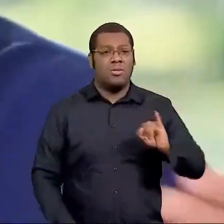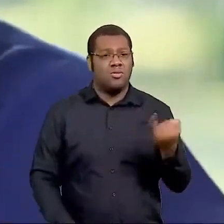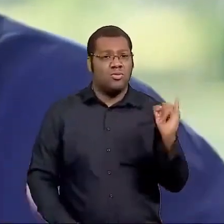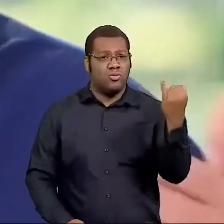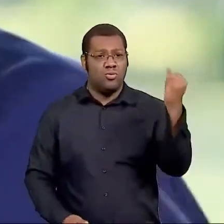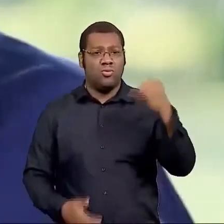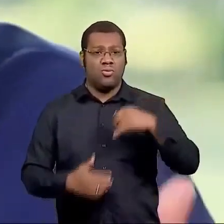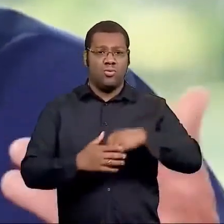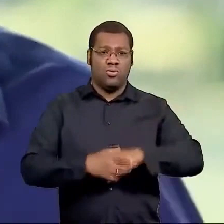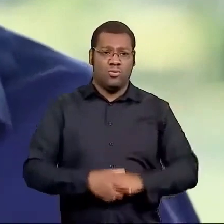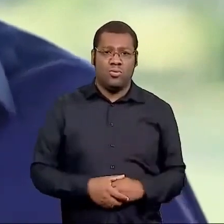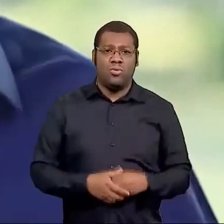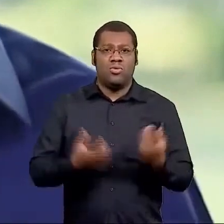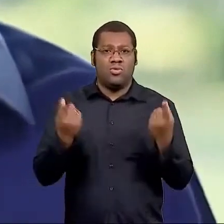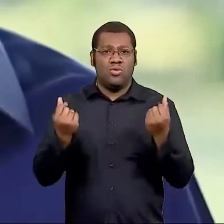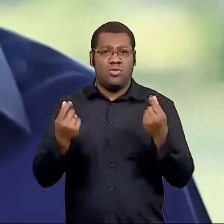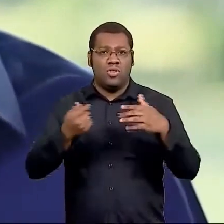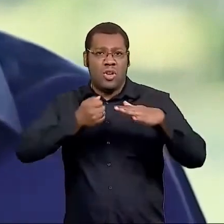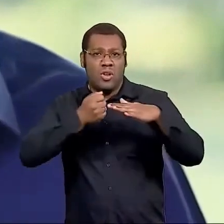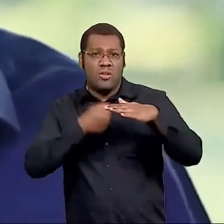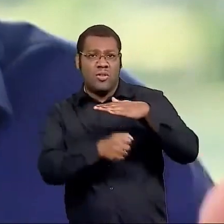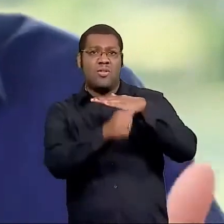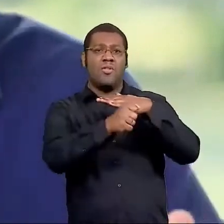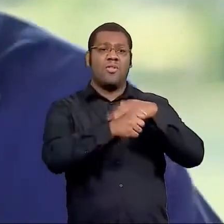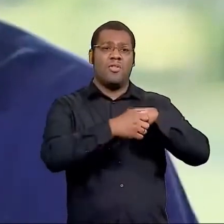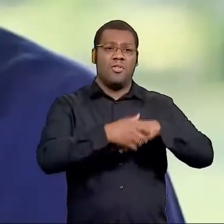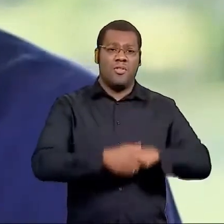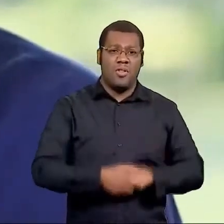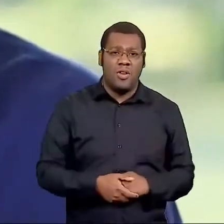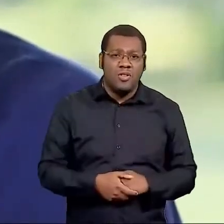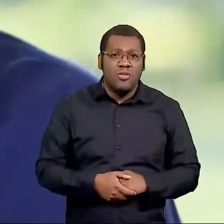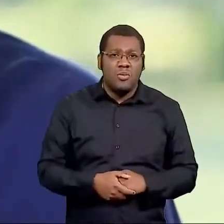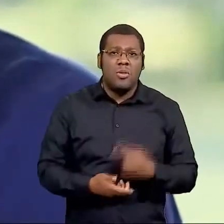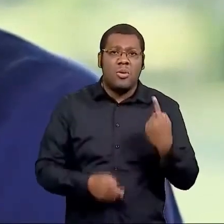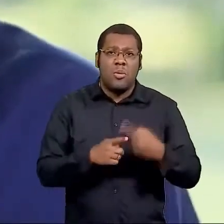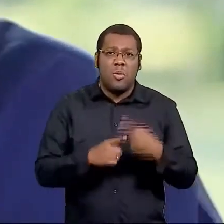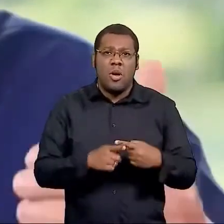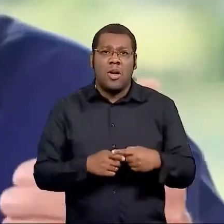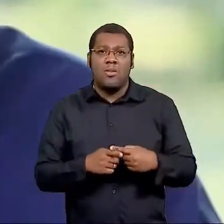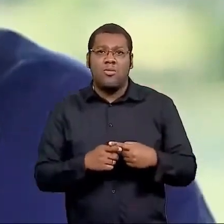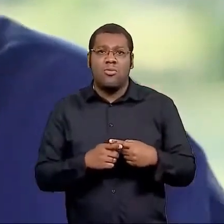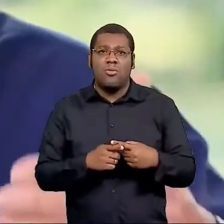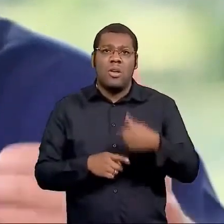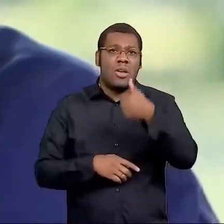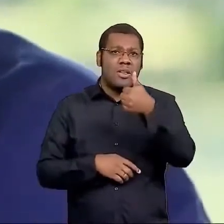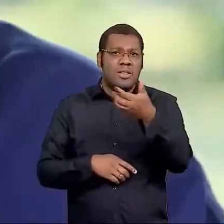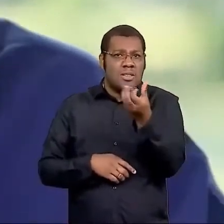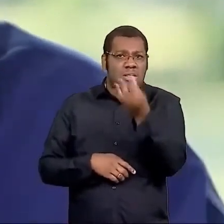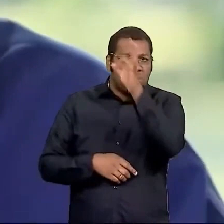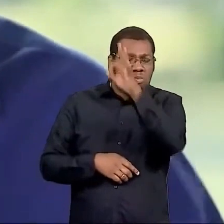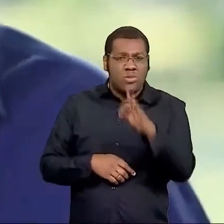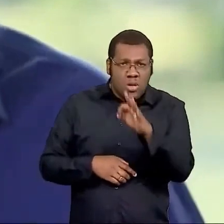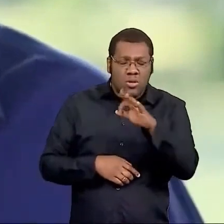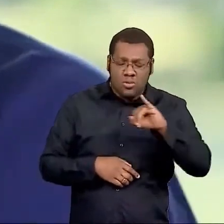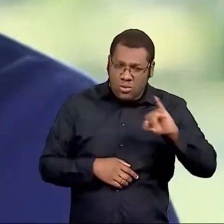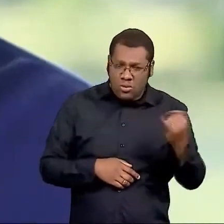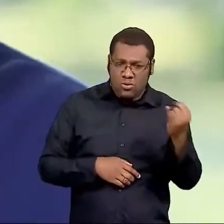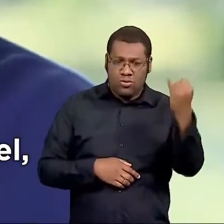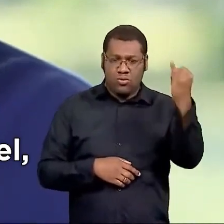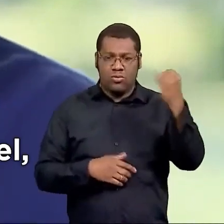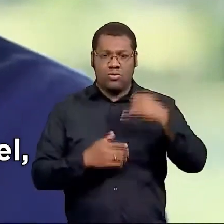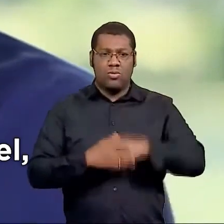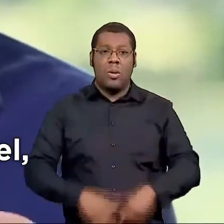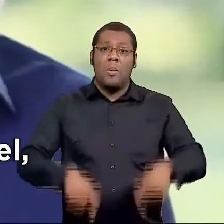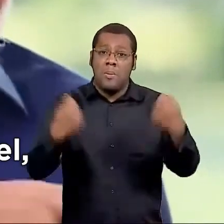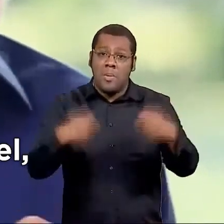investir há 14 15 16% de juros as pessoas vão quebrar então é preciso reduzir a taxa de juros